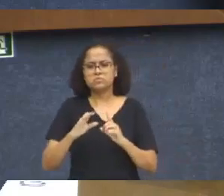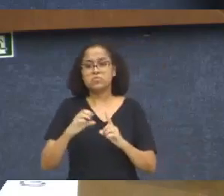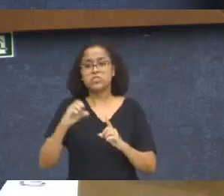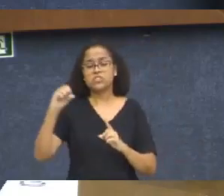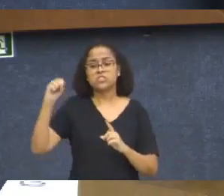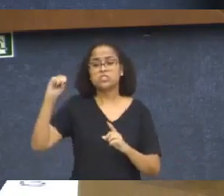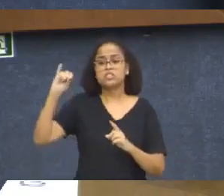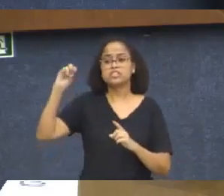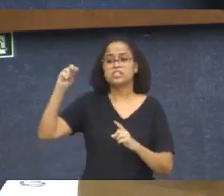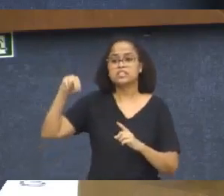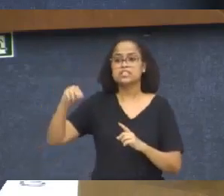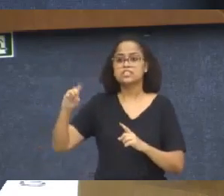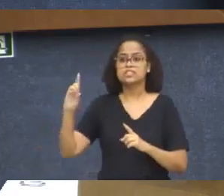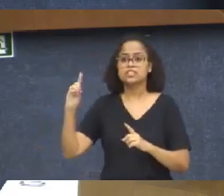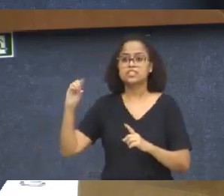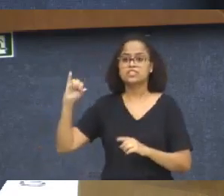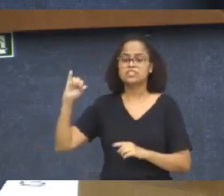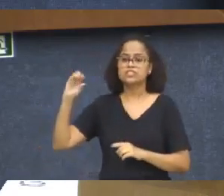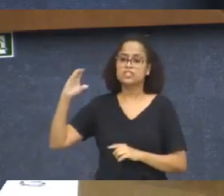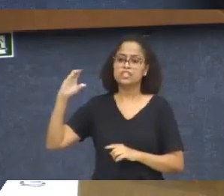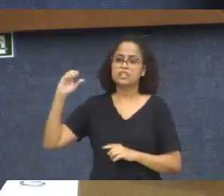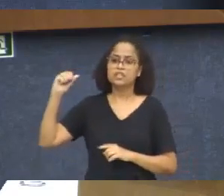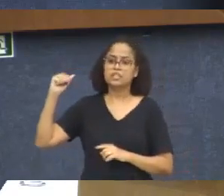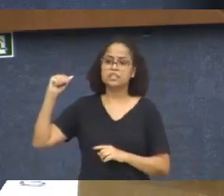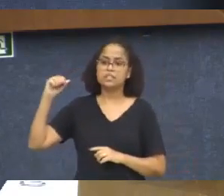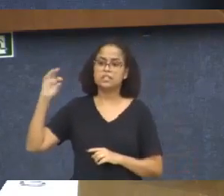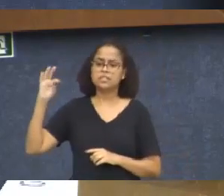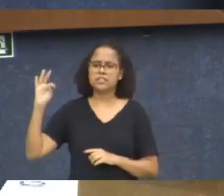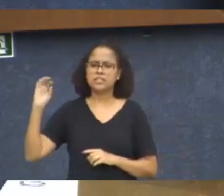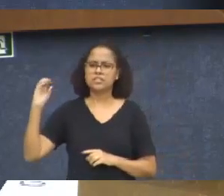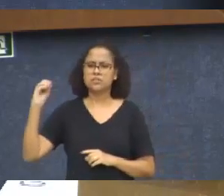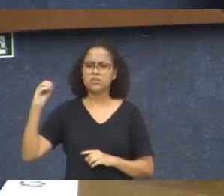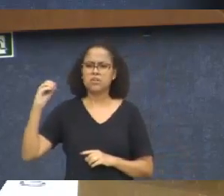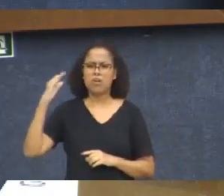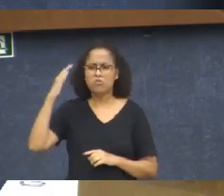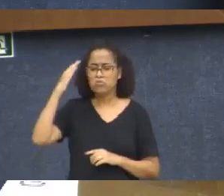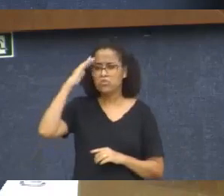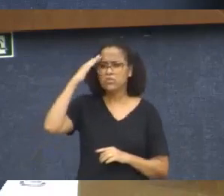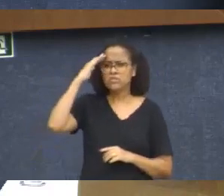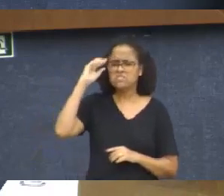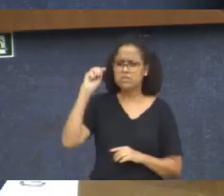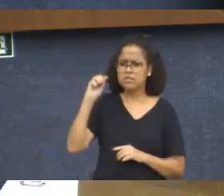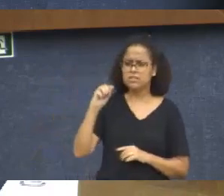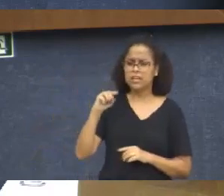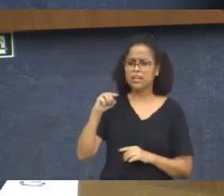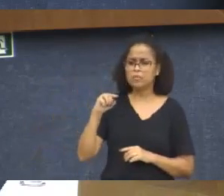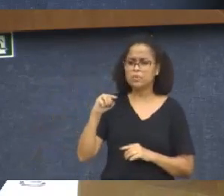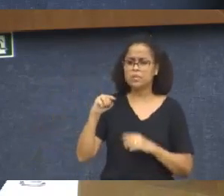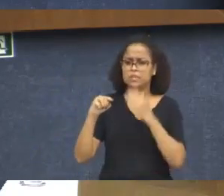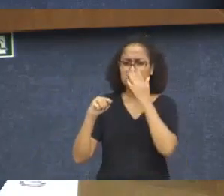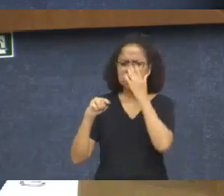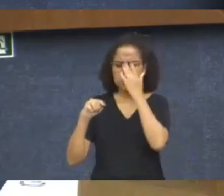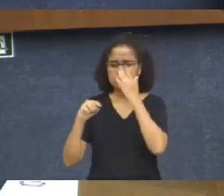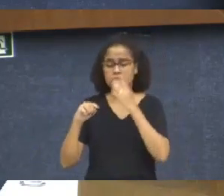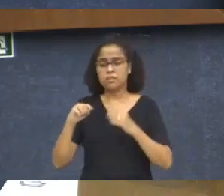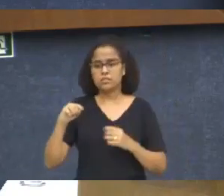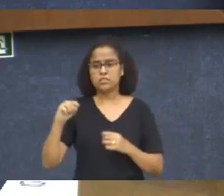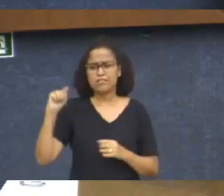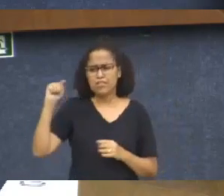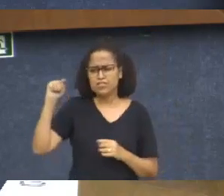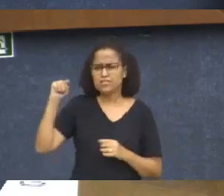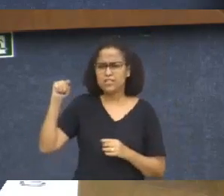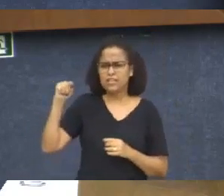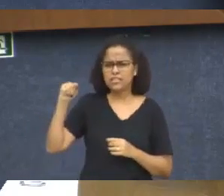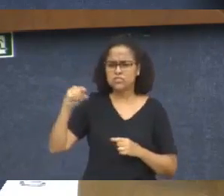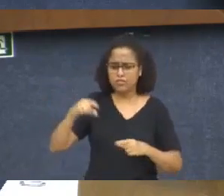Vereadora Marcela Tropa, não sei se Vossa Excelência sabe, mas existem, por exemplo, sindicatos que são partidos políticos